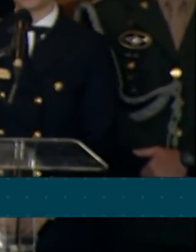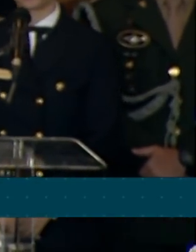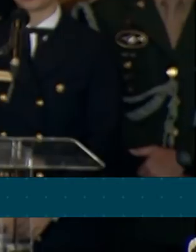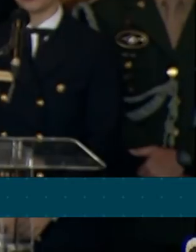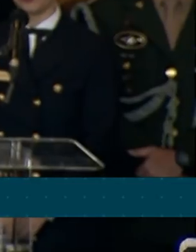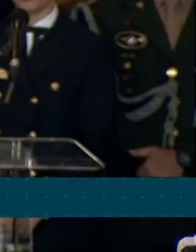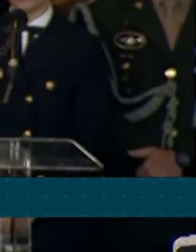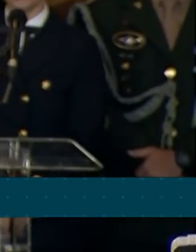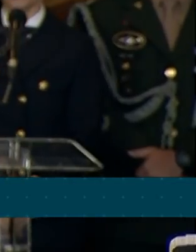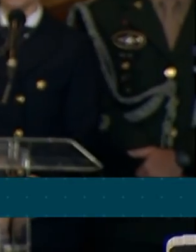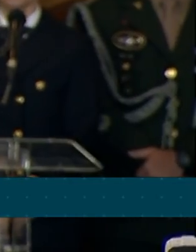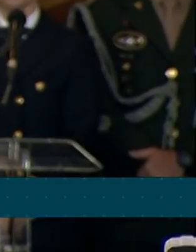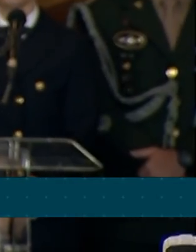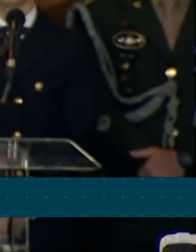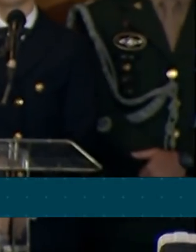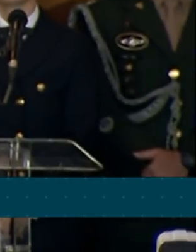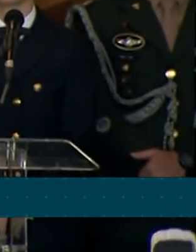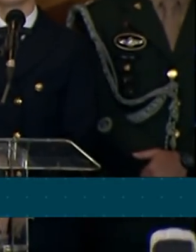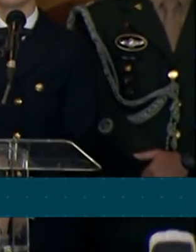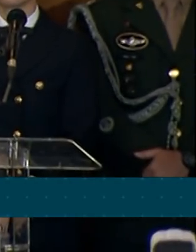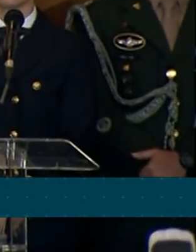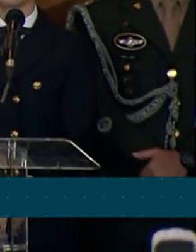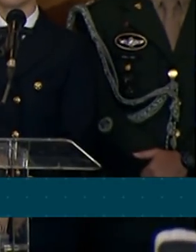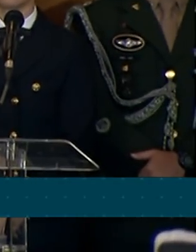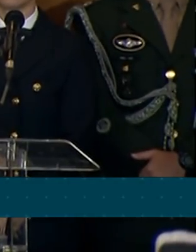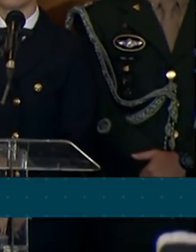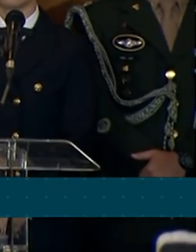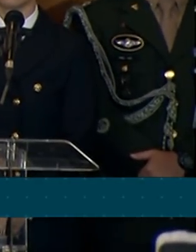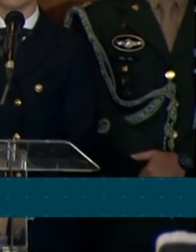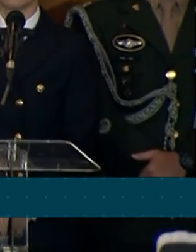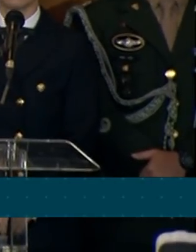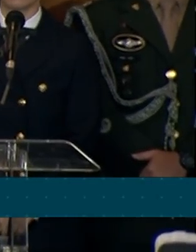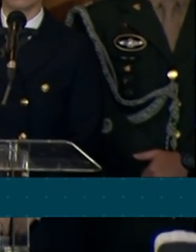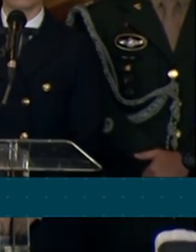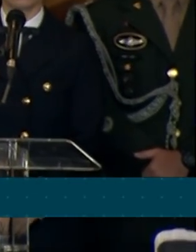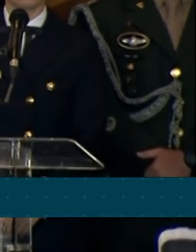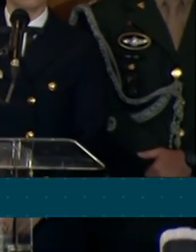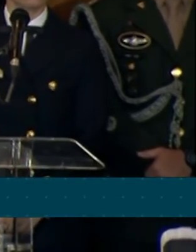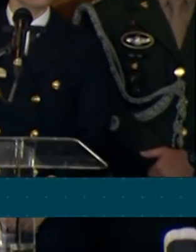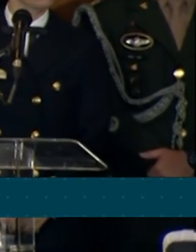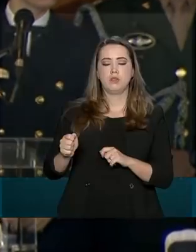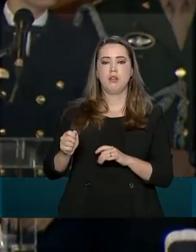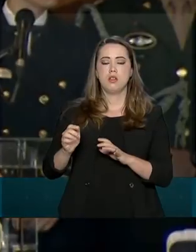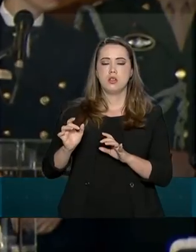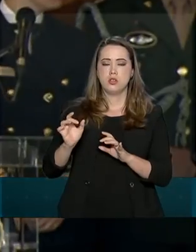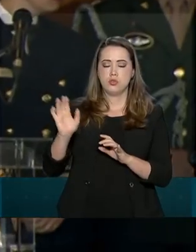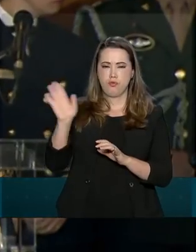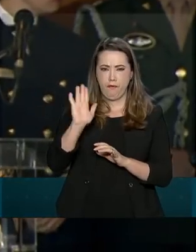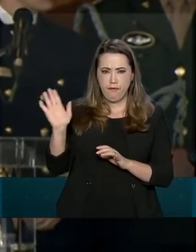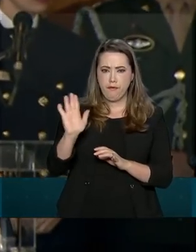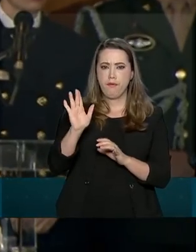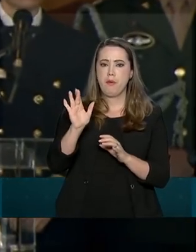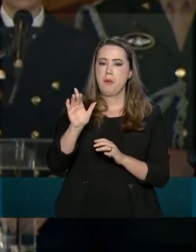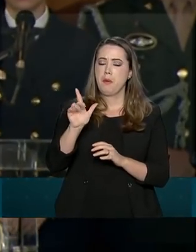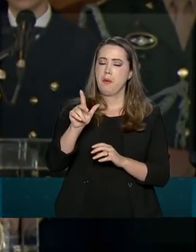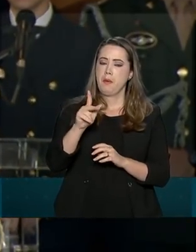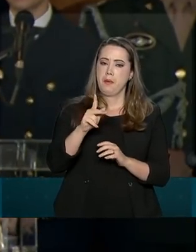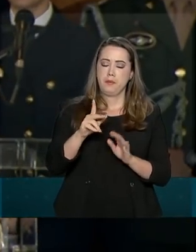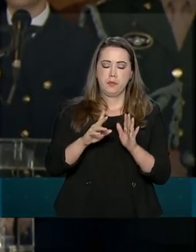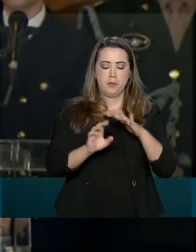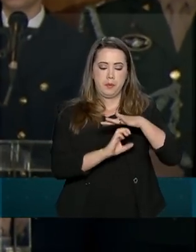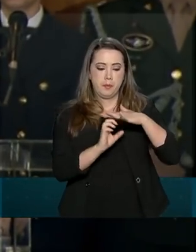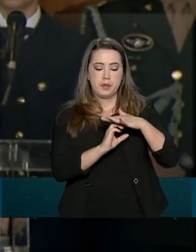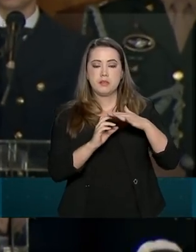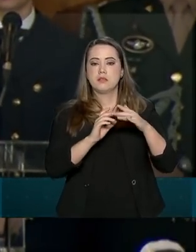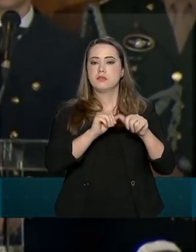semana passada na questão das privatizações. Medidas como essa nos orgulham a todos. E eu cumprimento